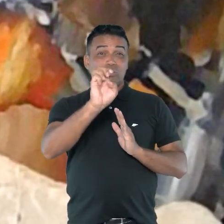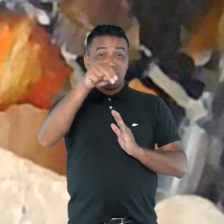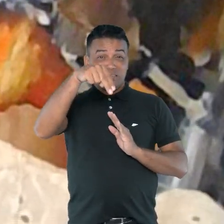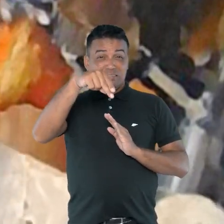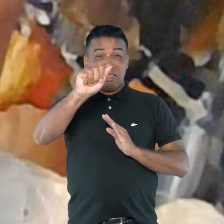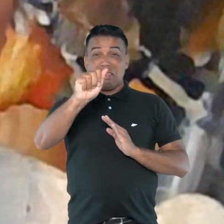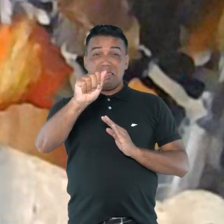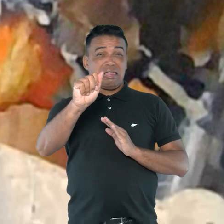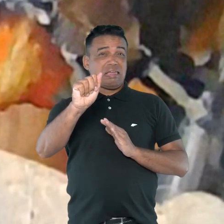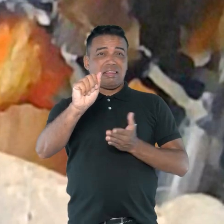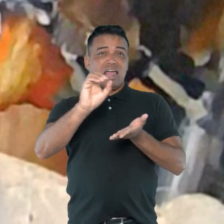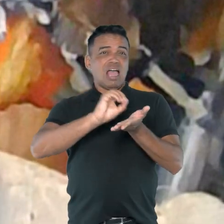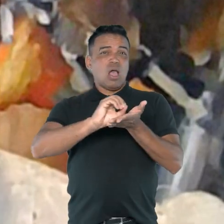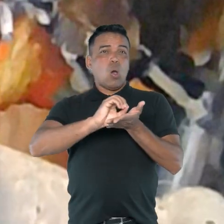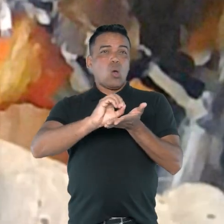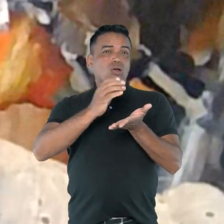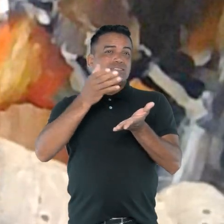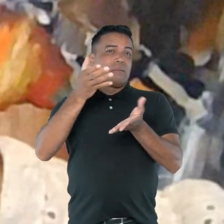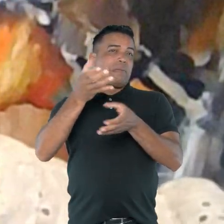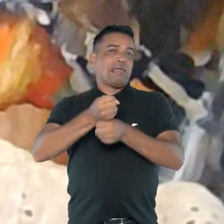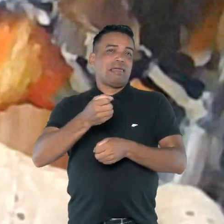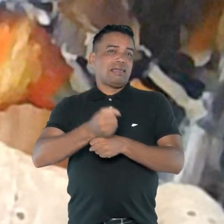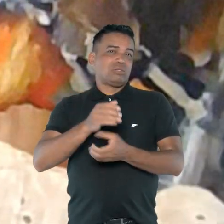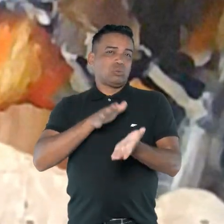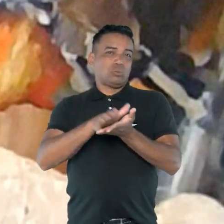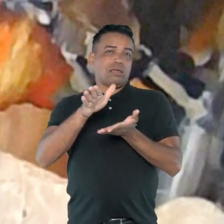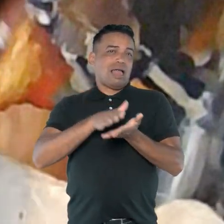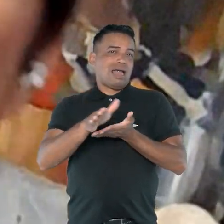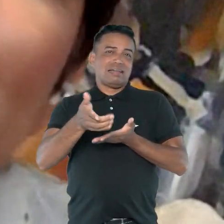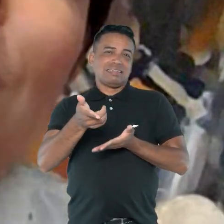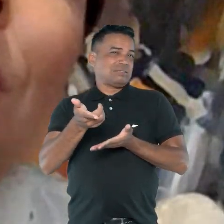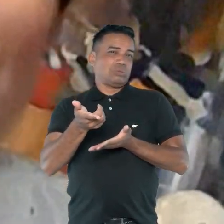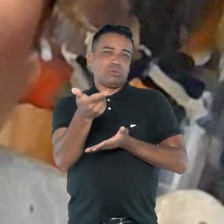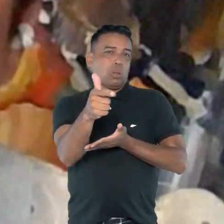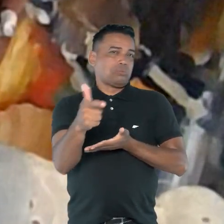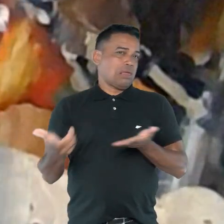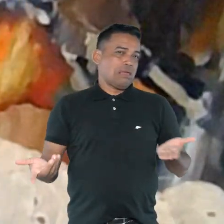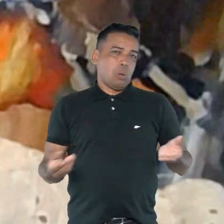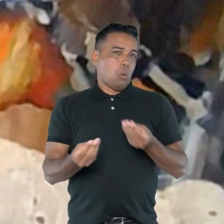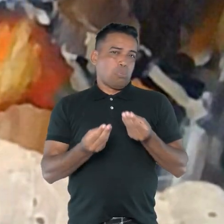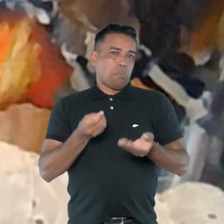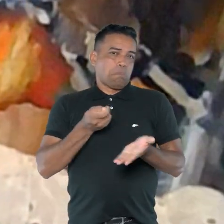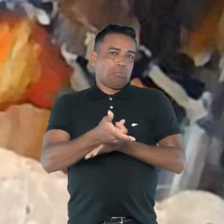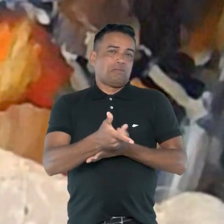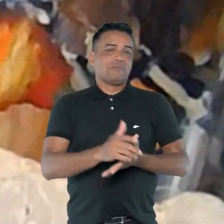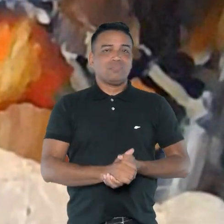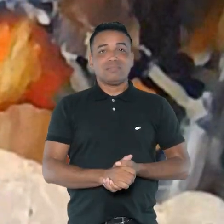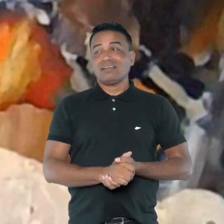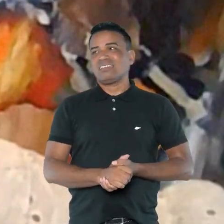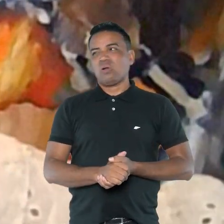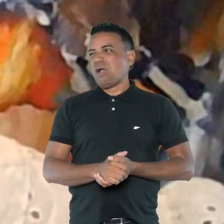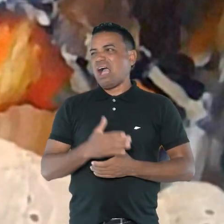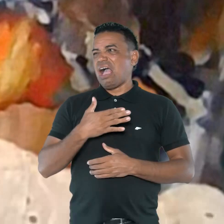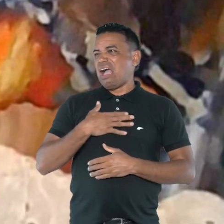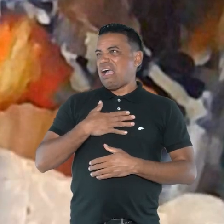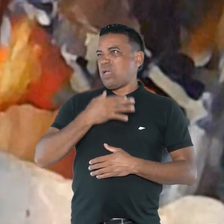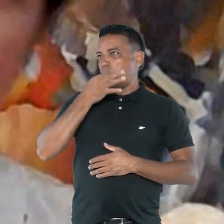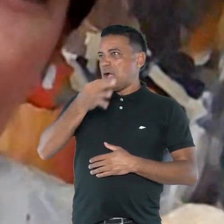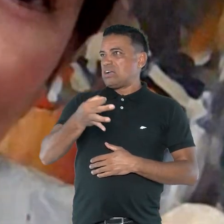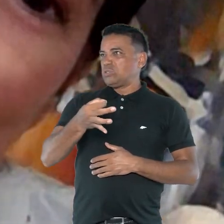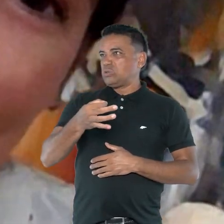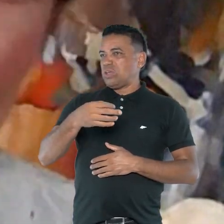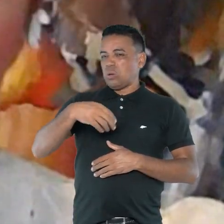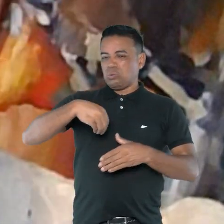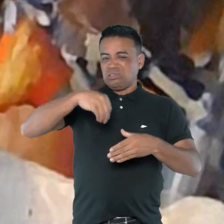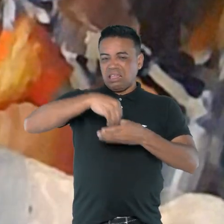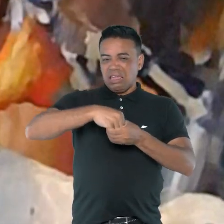gente não vai ter orçamento para fazer, isso é muito difícil. Aí eu fui pensando e falando, eu acho que eu estou para